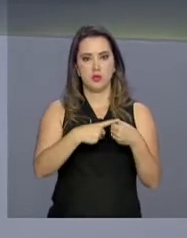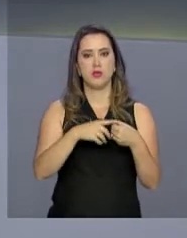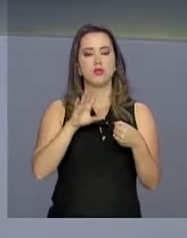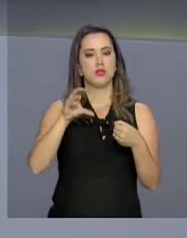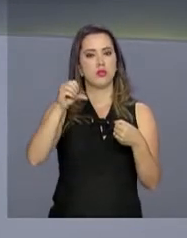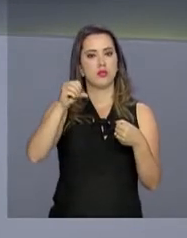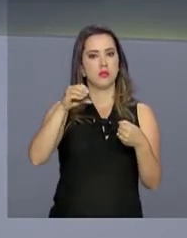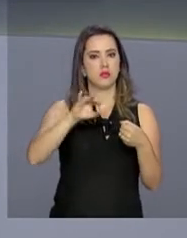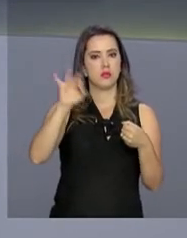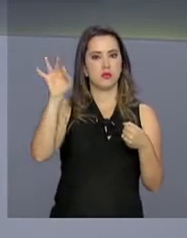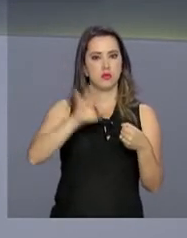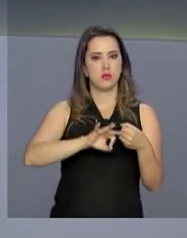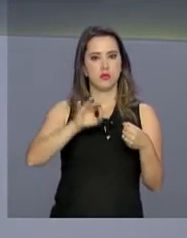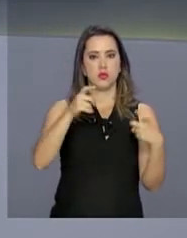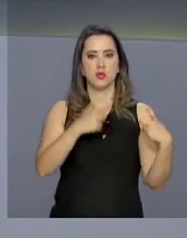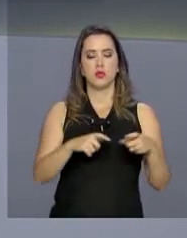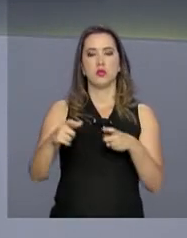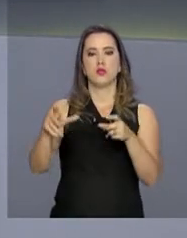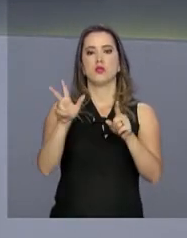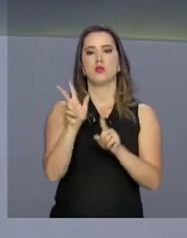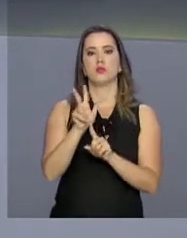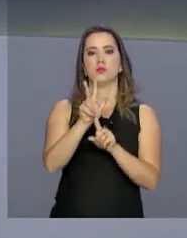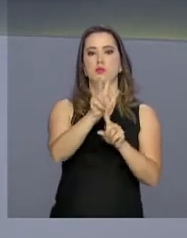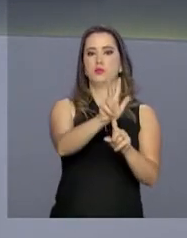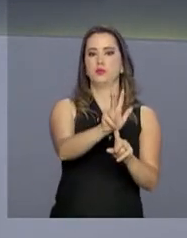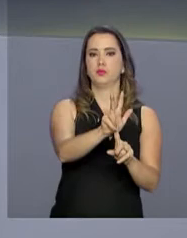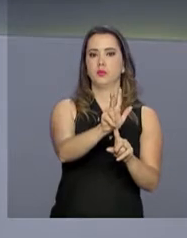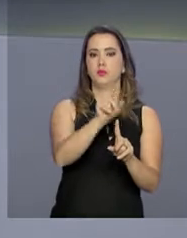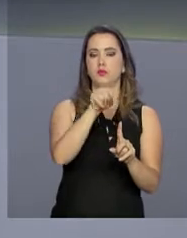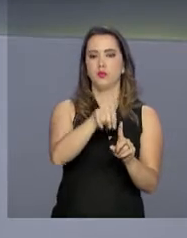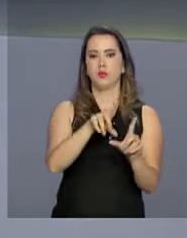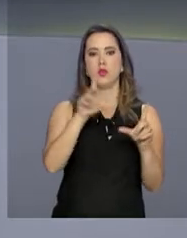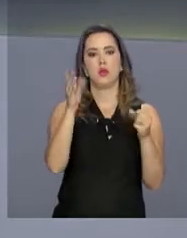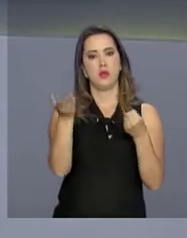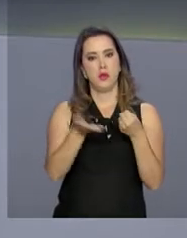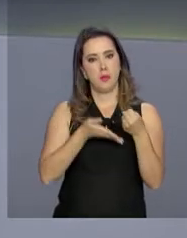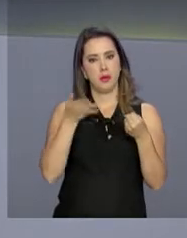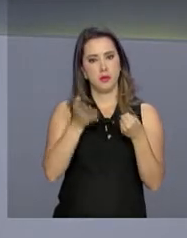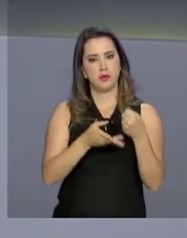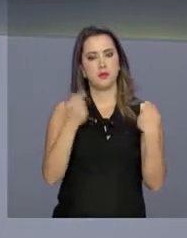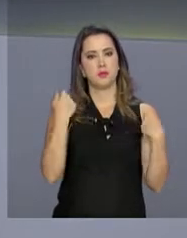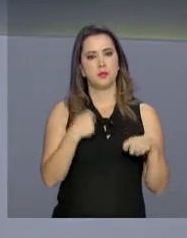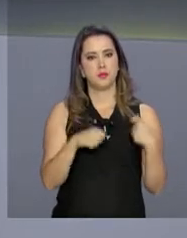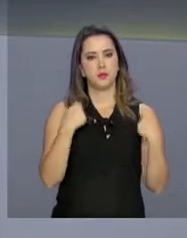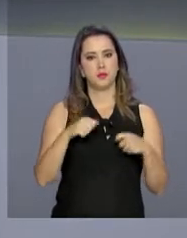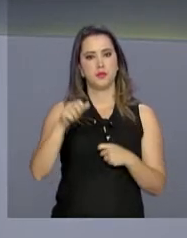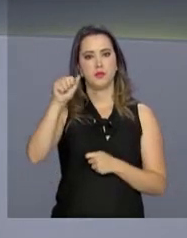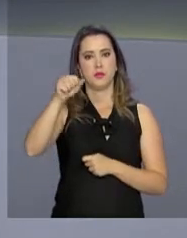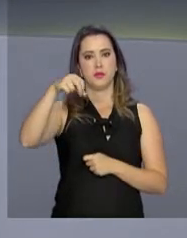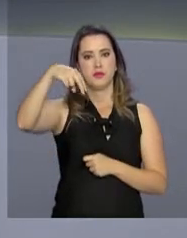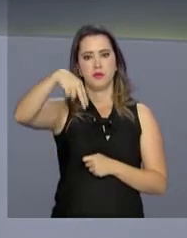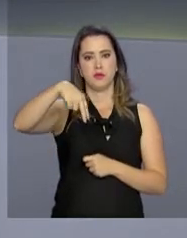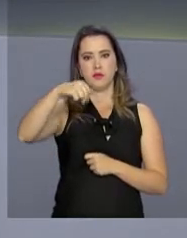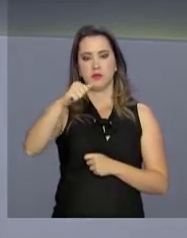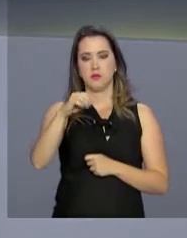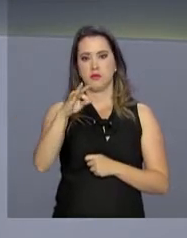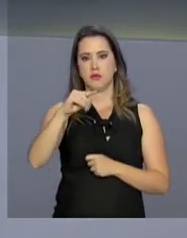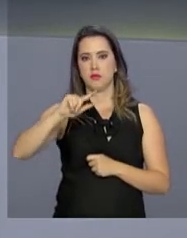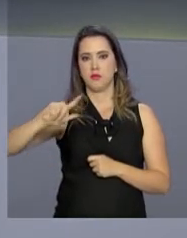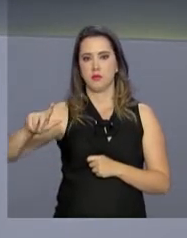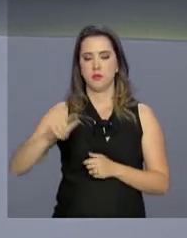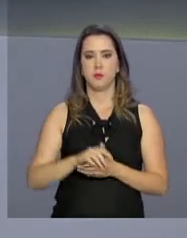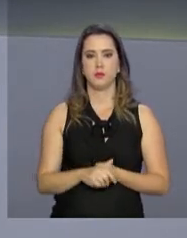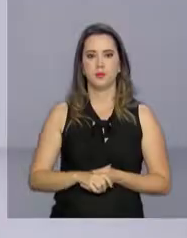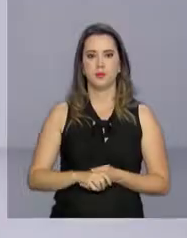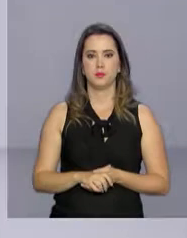de 90% dos domicílios com sinal digital que é o mínimo exigido pela agência nacional de telecomunicações anatel